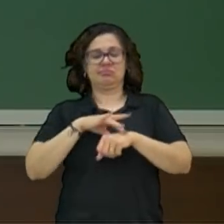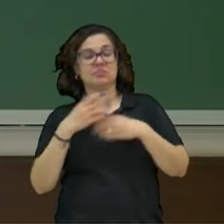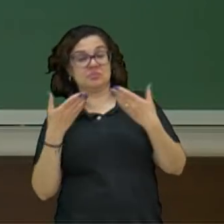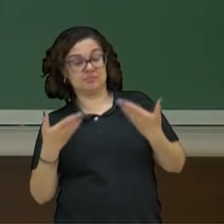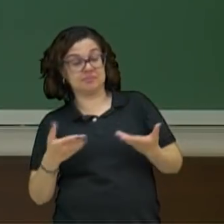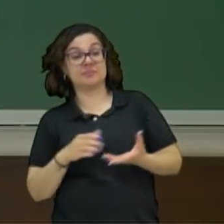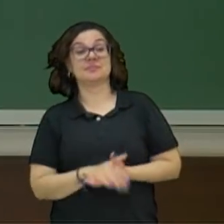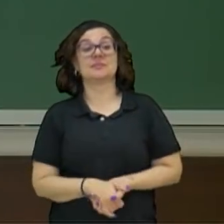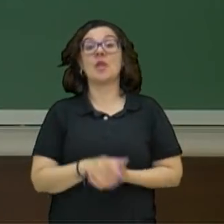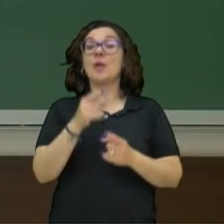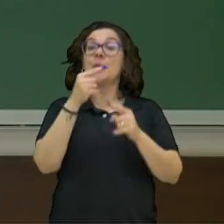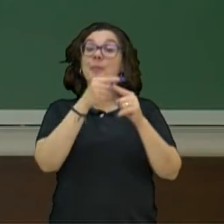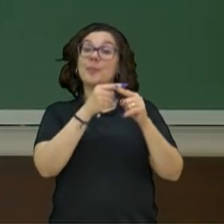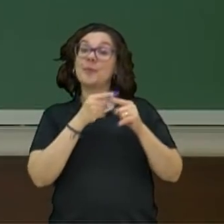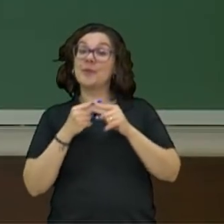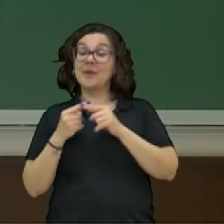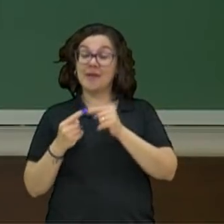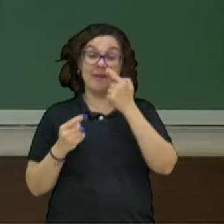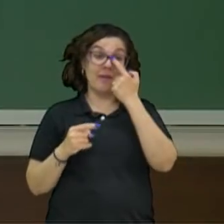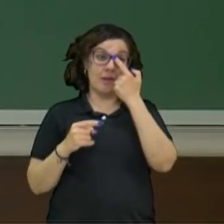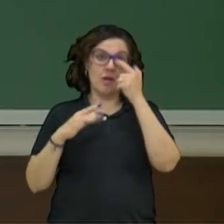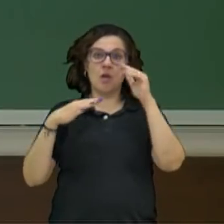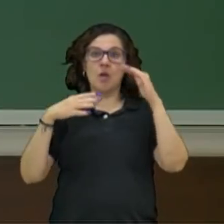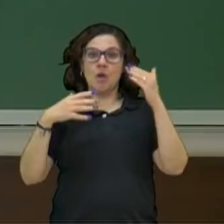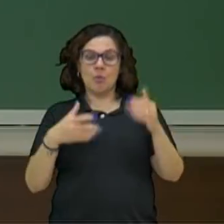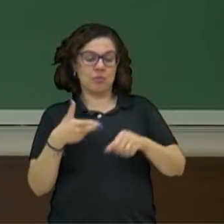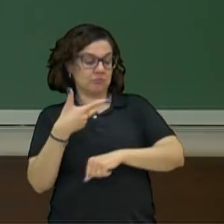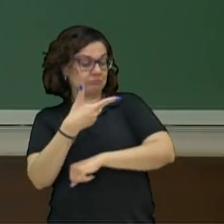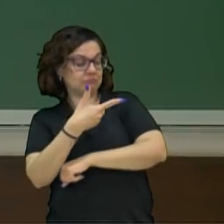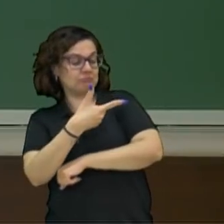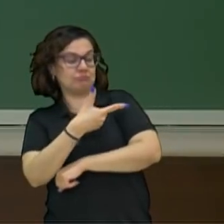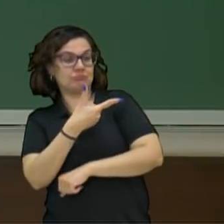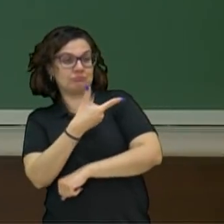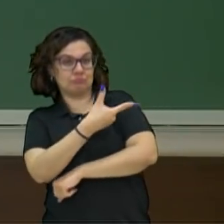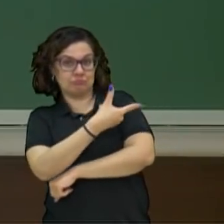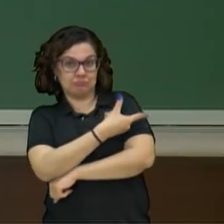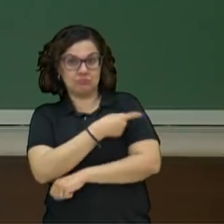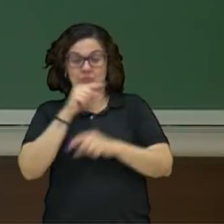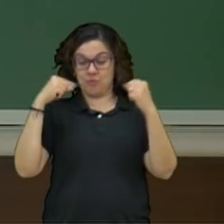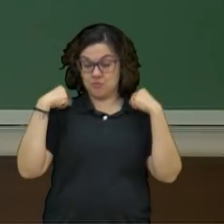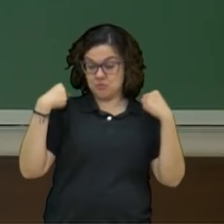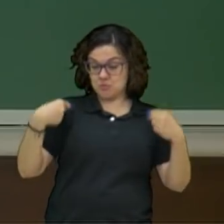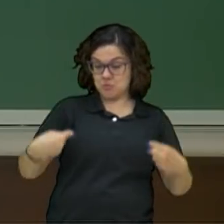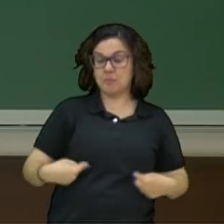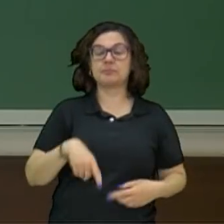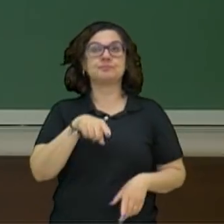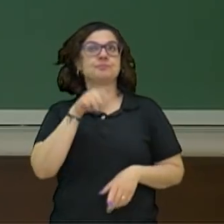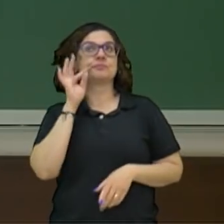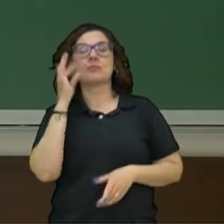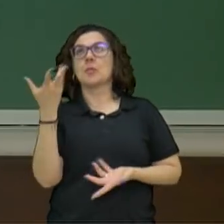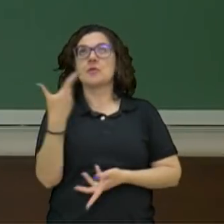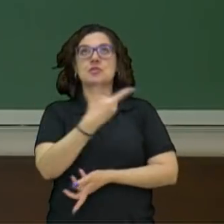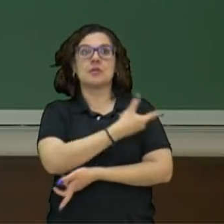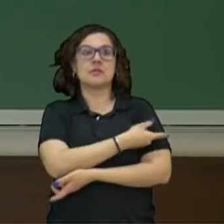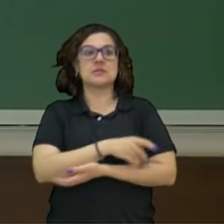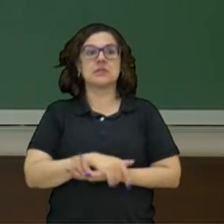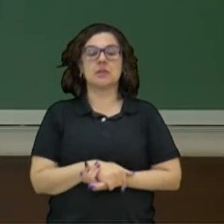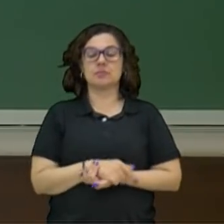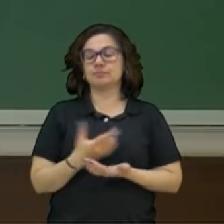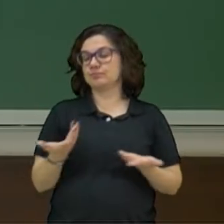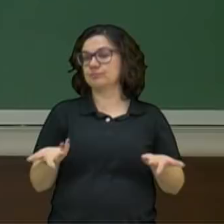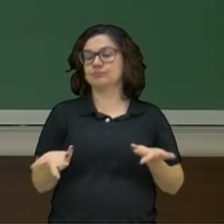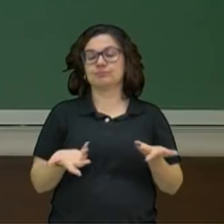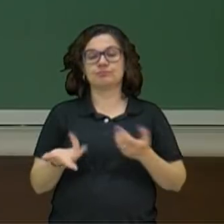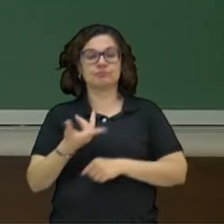então? Porque quando elas são introduzidas, né, no nosso organismo, vamos imaginar uma vacina, né, colocada